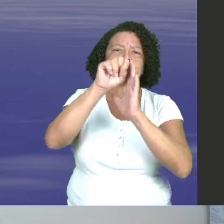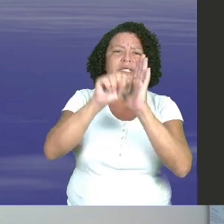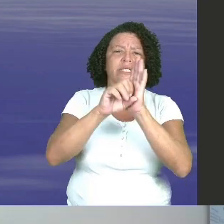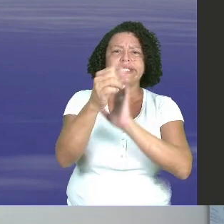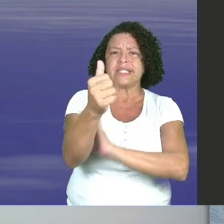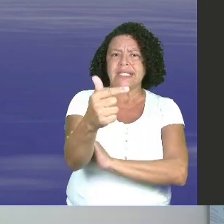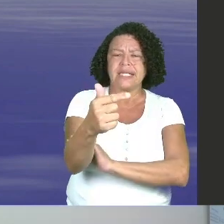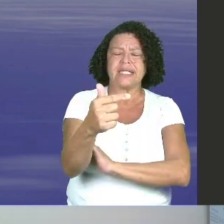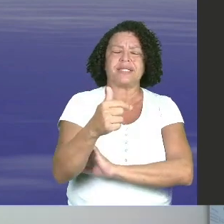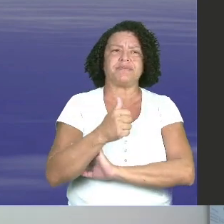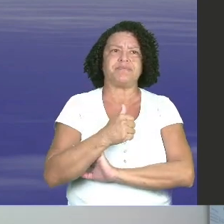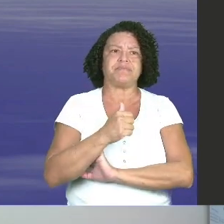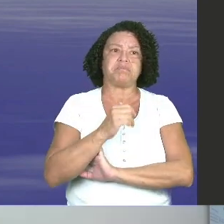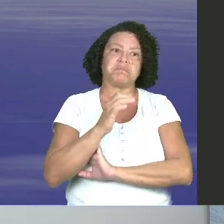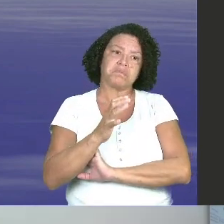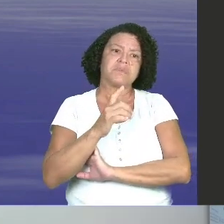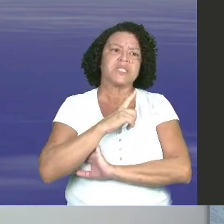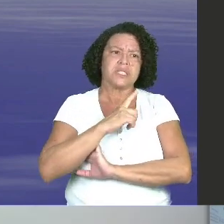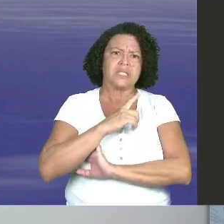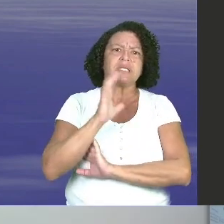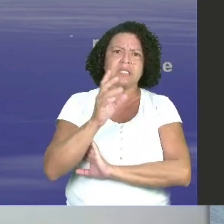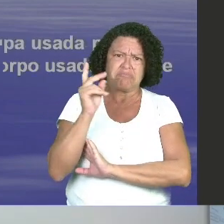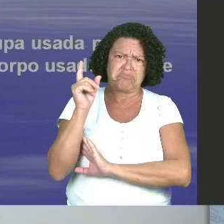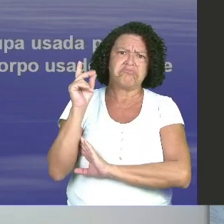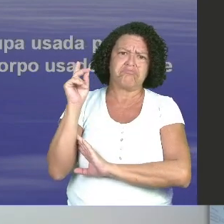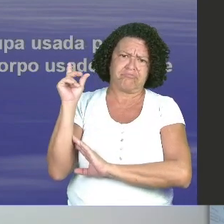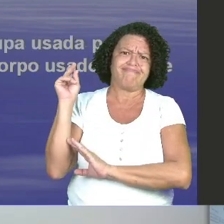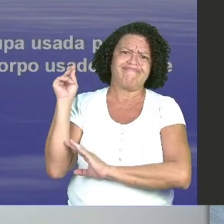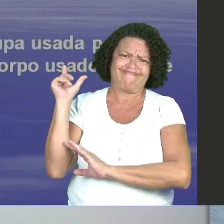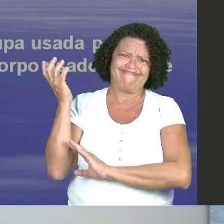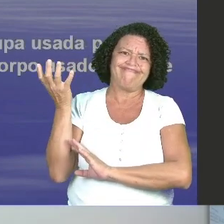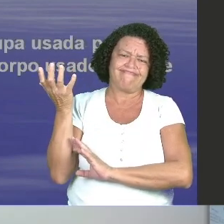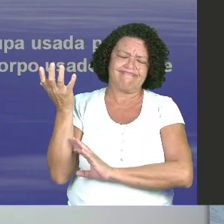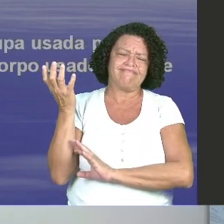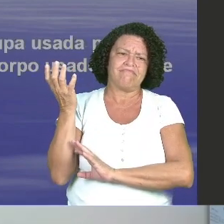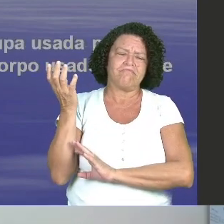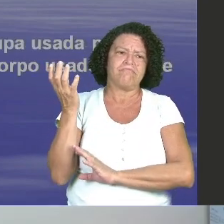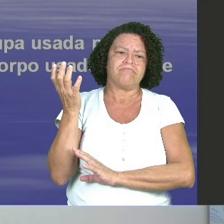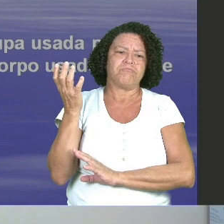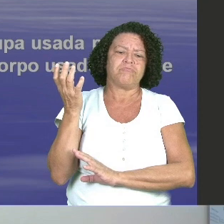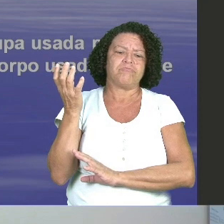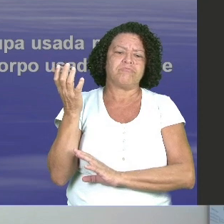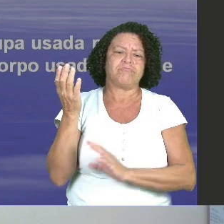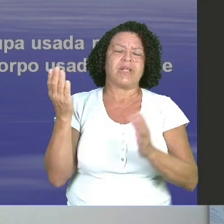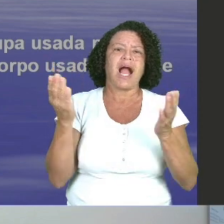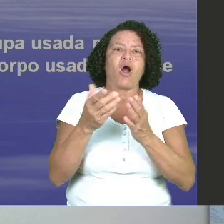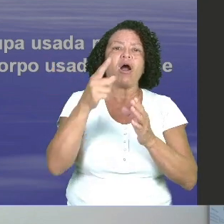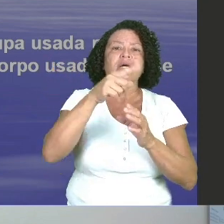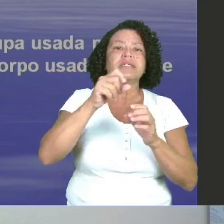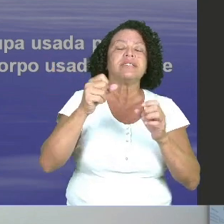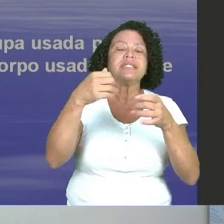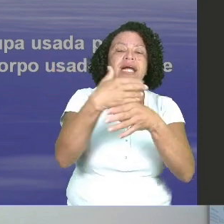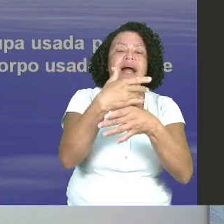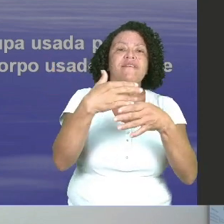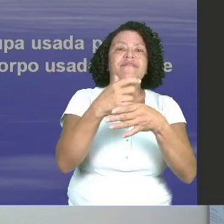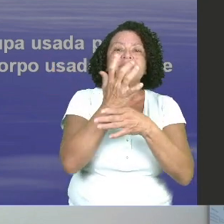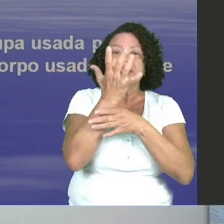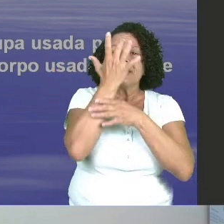XVII. Isso já tem muito tempo. Então, nos Vedas, civilização da Índia